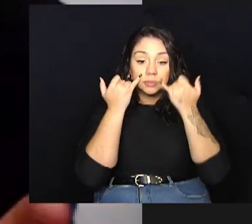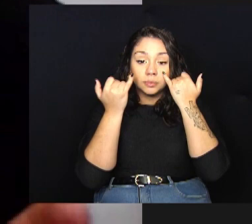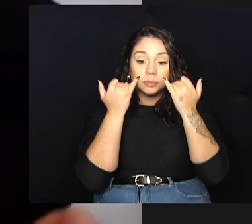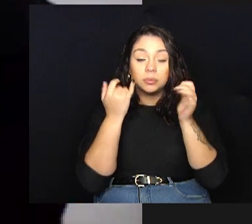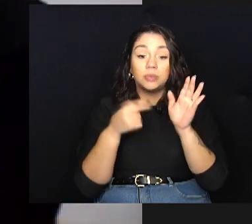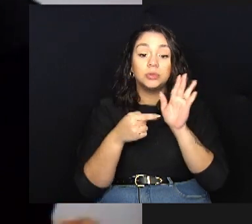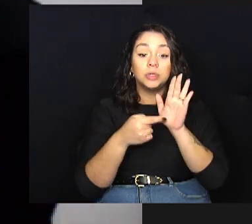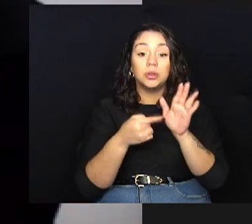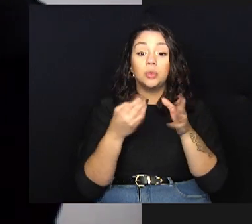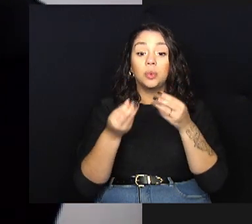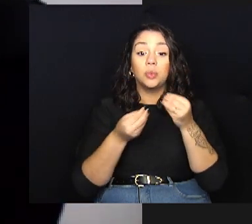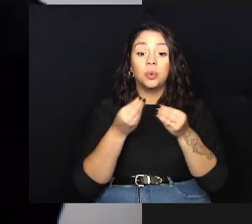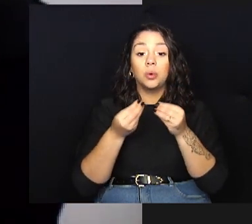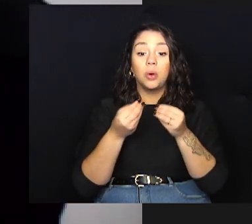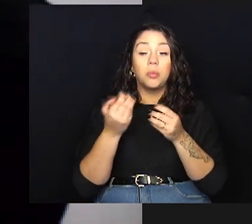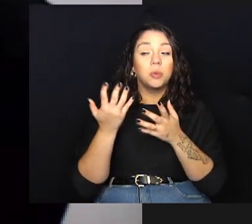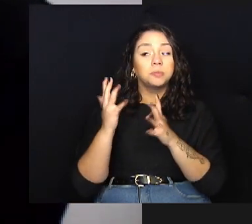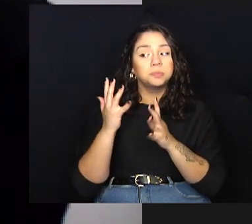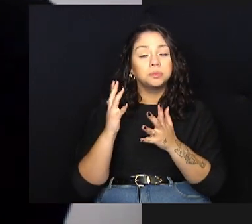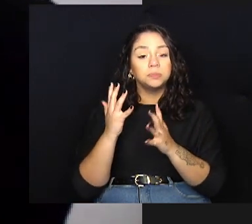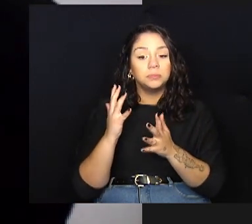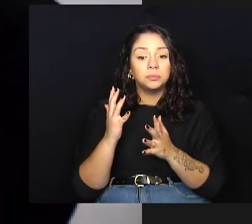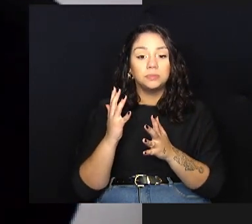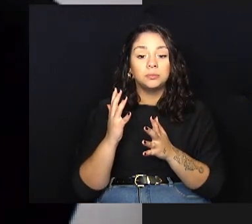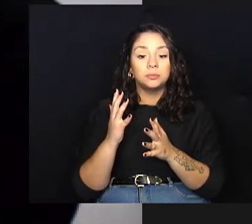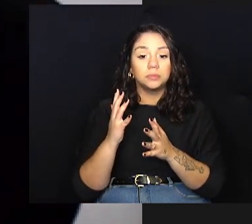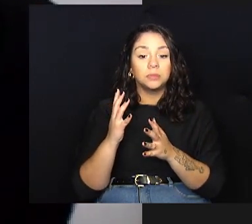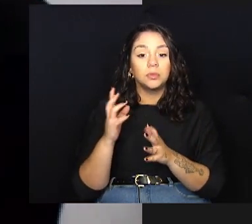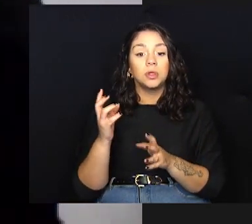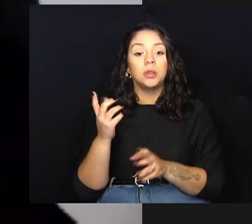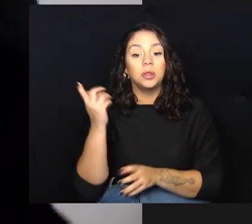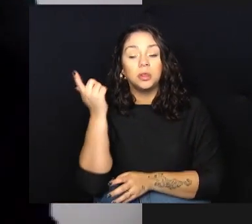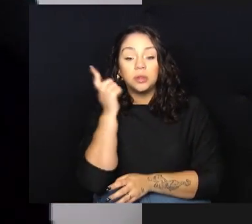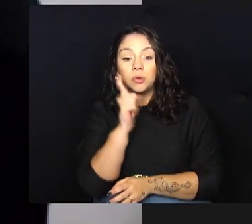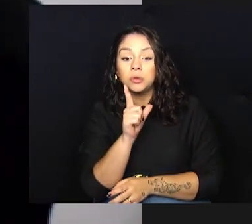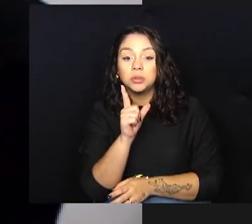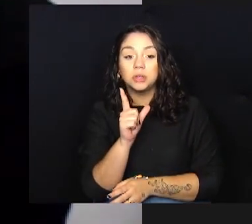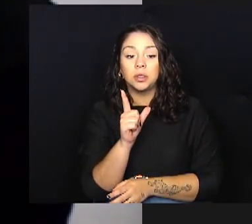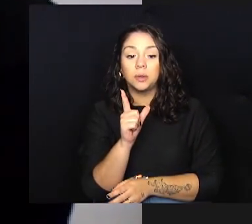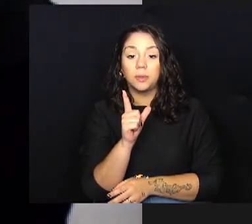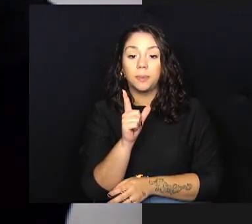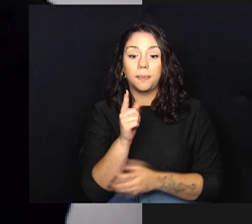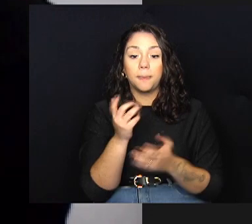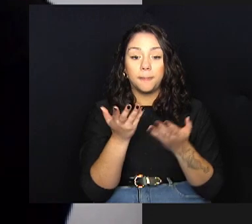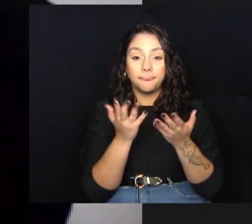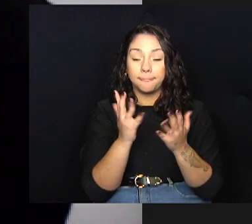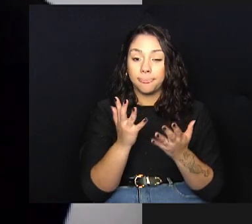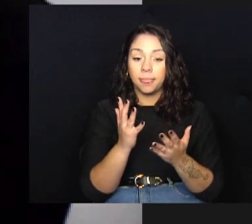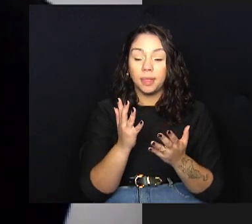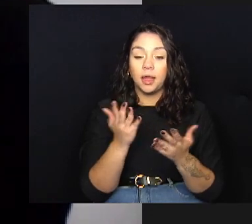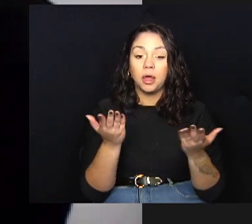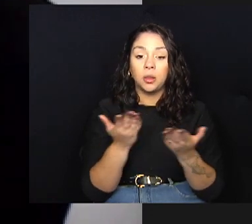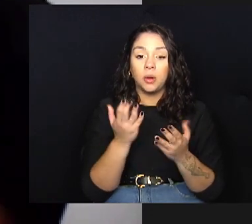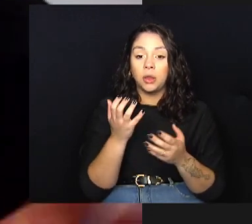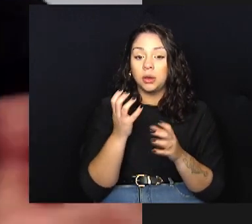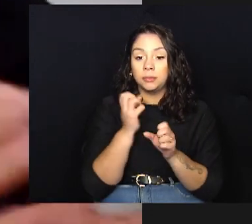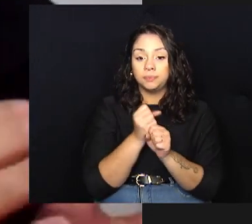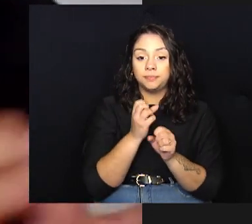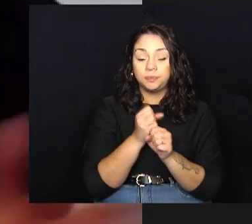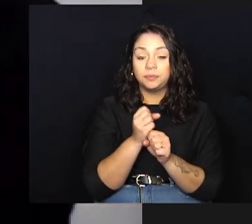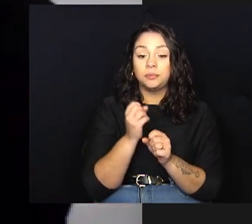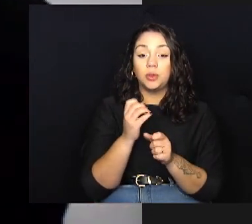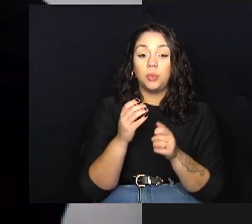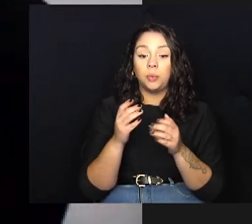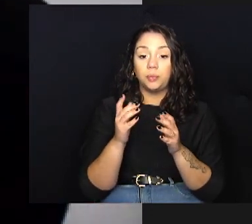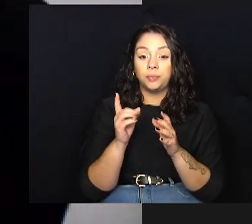tendências anteriores ao que conseguiu que a gente conseguiu medir consenso atual né então quanto